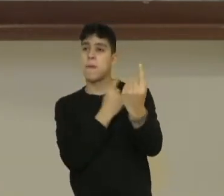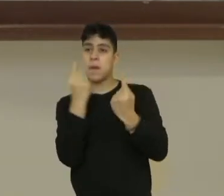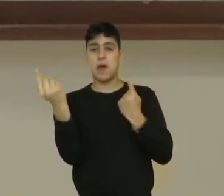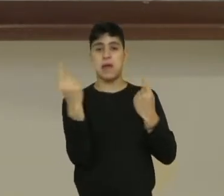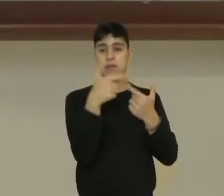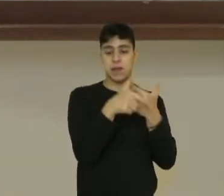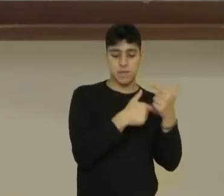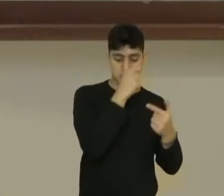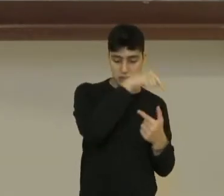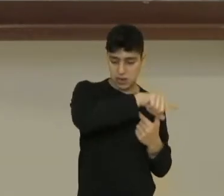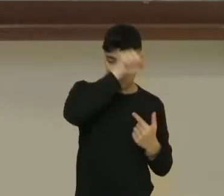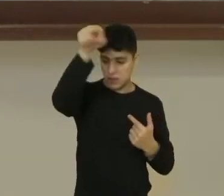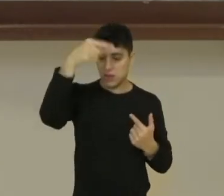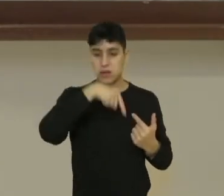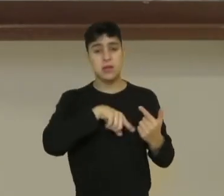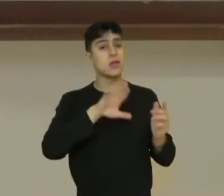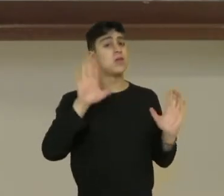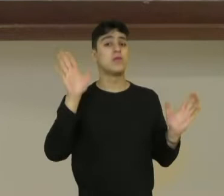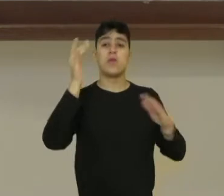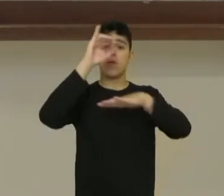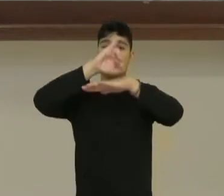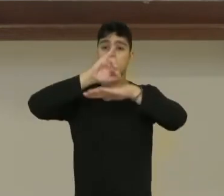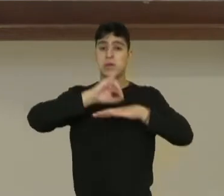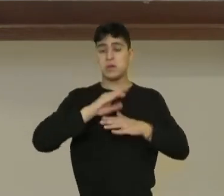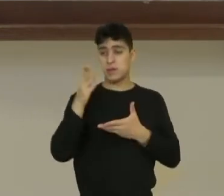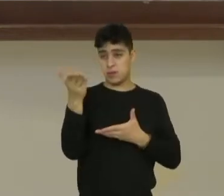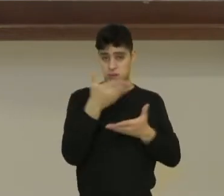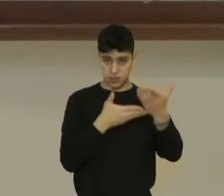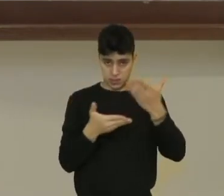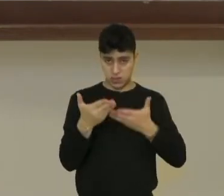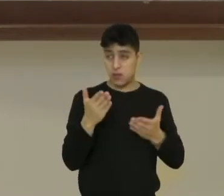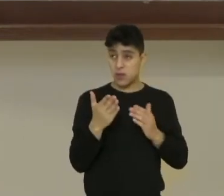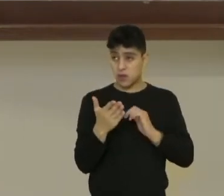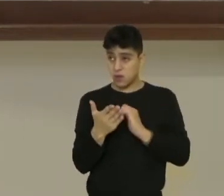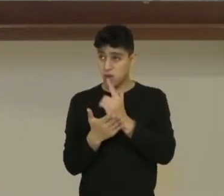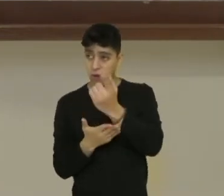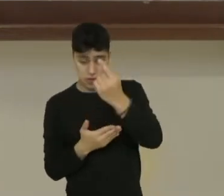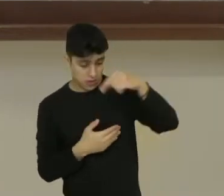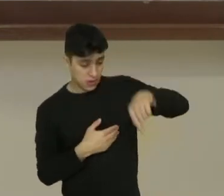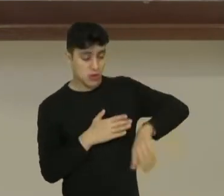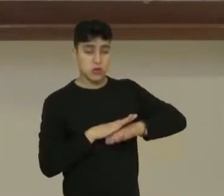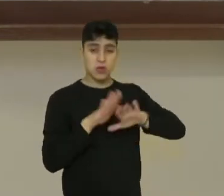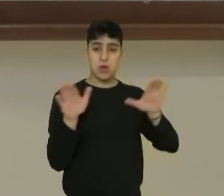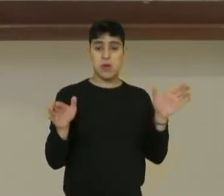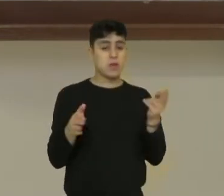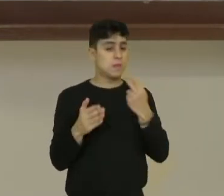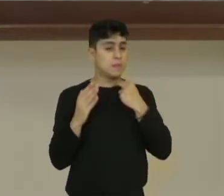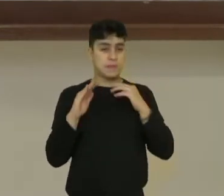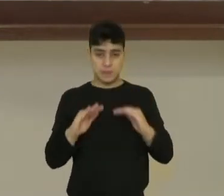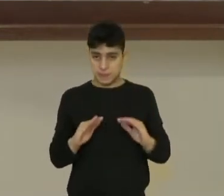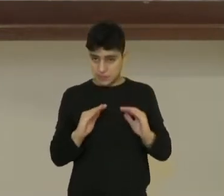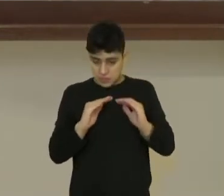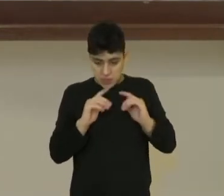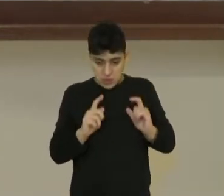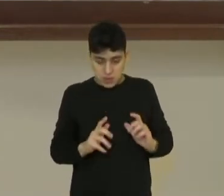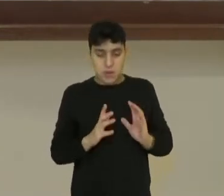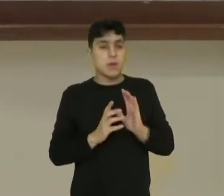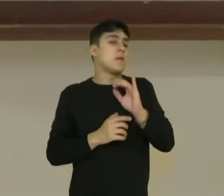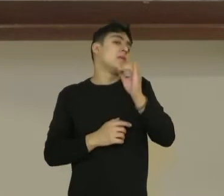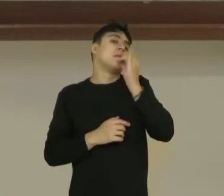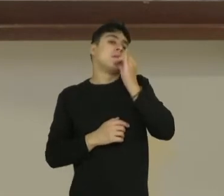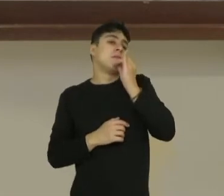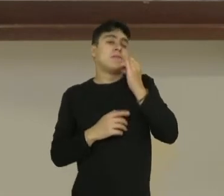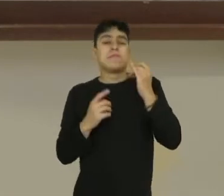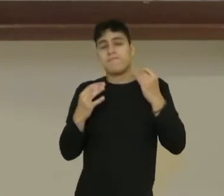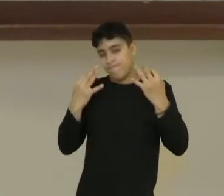só estabelece a circulação de produtos. Então a pessoa vai, compra e volta. Ela não fica. Dessa forma, o exemplo